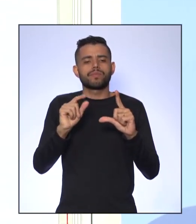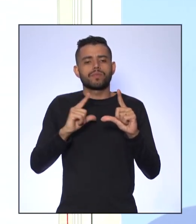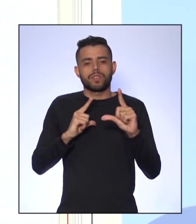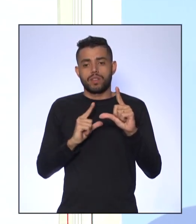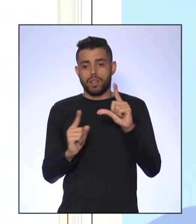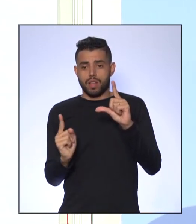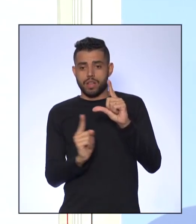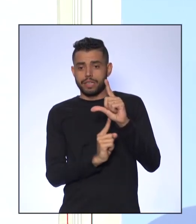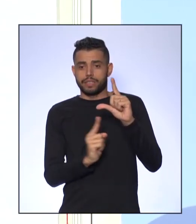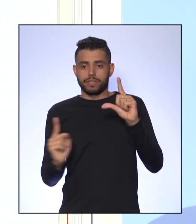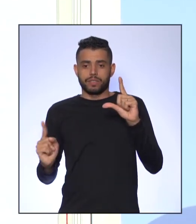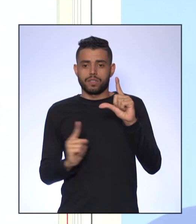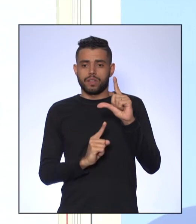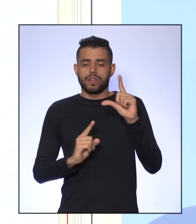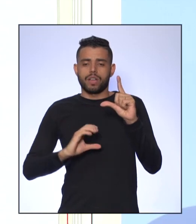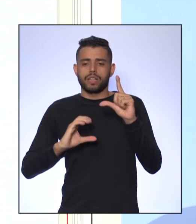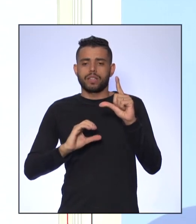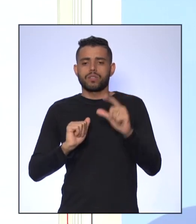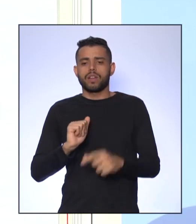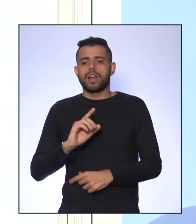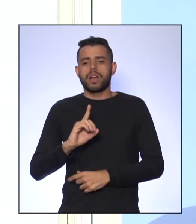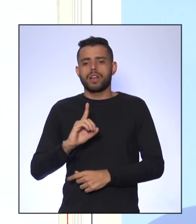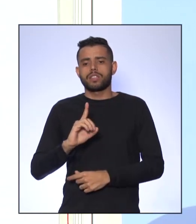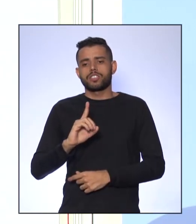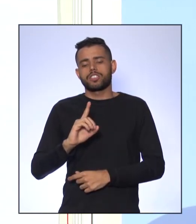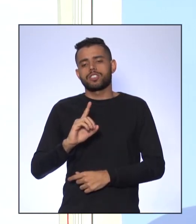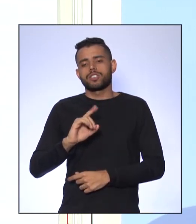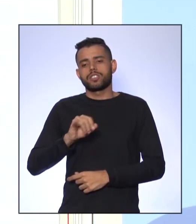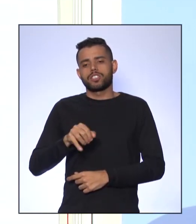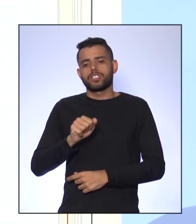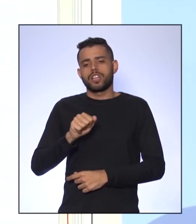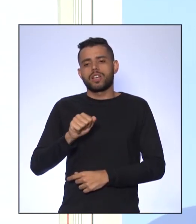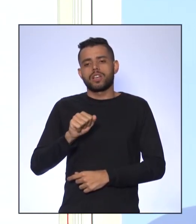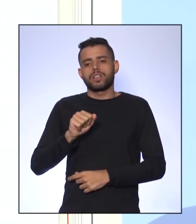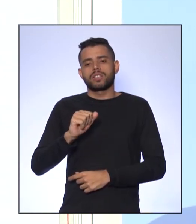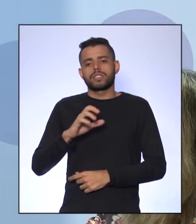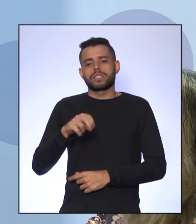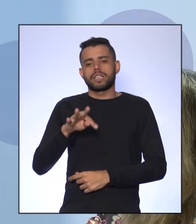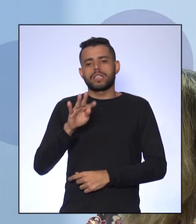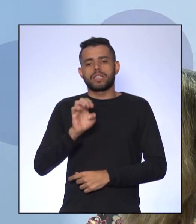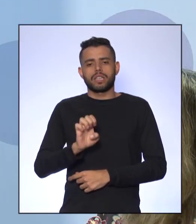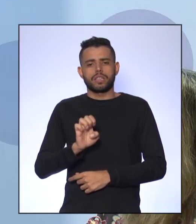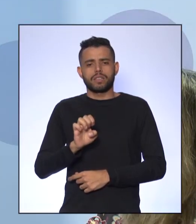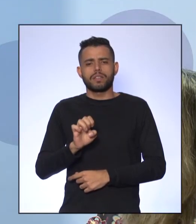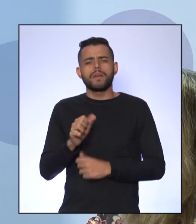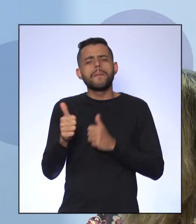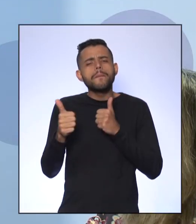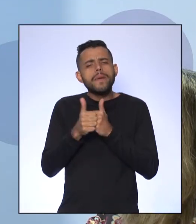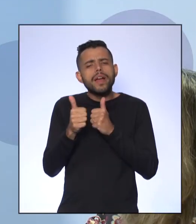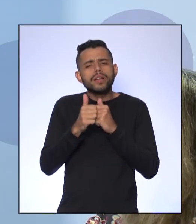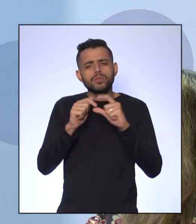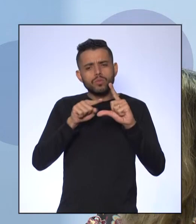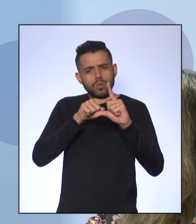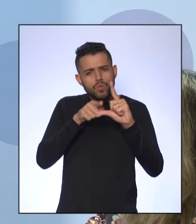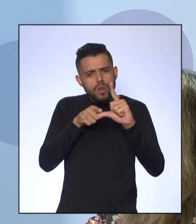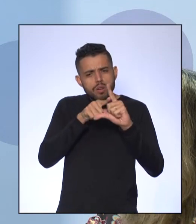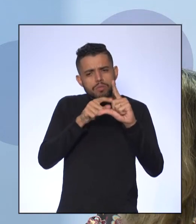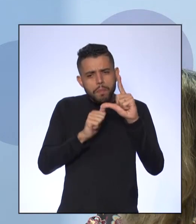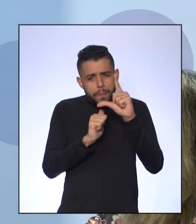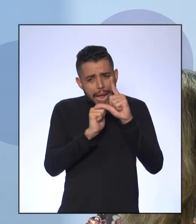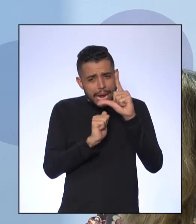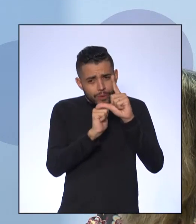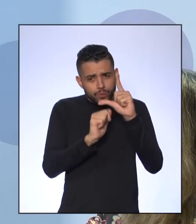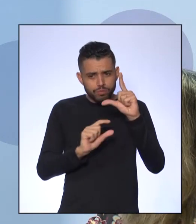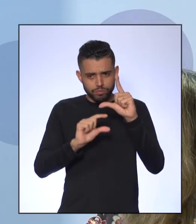cateto adjacente, né? Lembra? Adjacente, rente ao ângulo. E o oposto, essa medida.